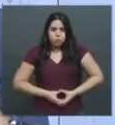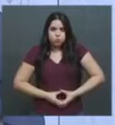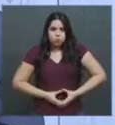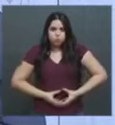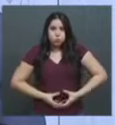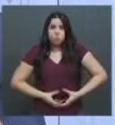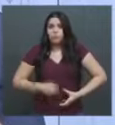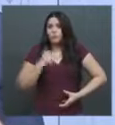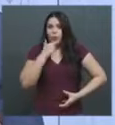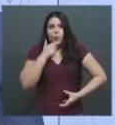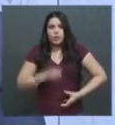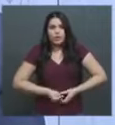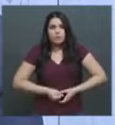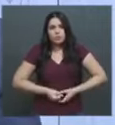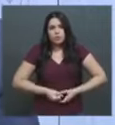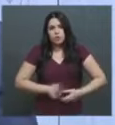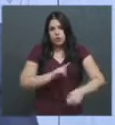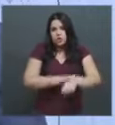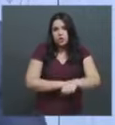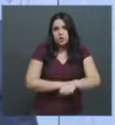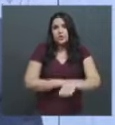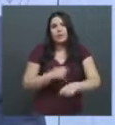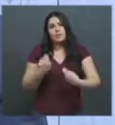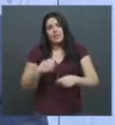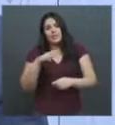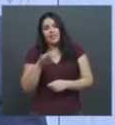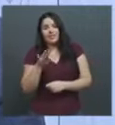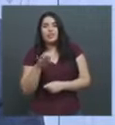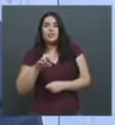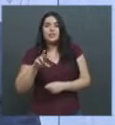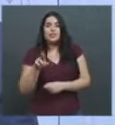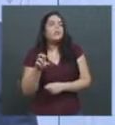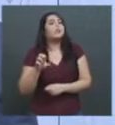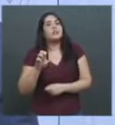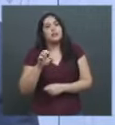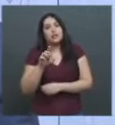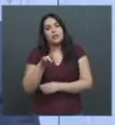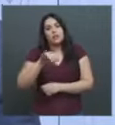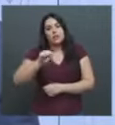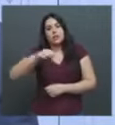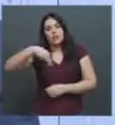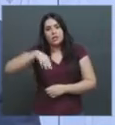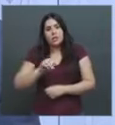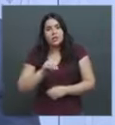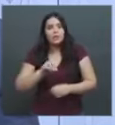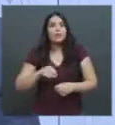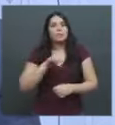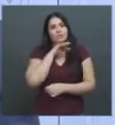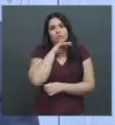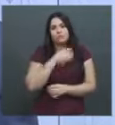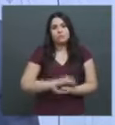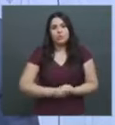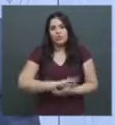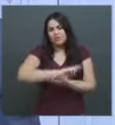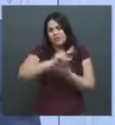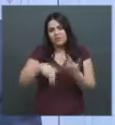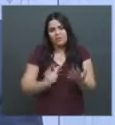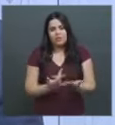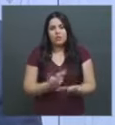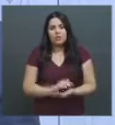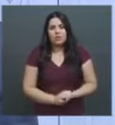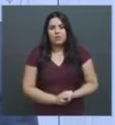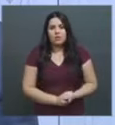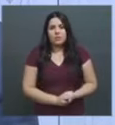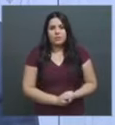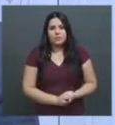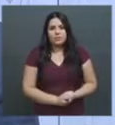força de urinar, ele perde a força. Aí você tem que fazer um cateterismo vesical, uma sondagem. Então ela se prejudica muito em vários sentidos, quando ela segura a